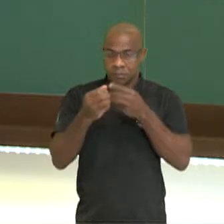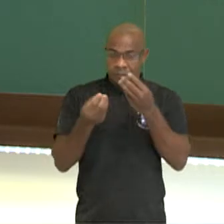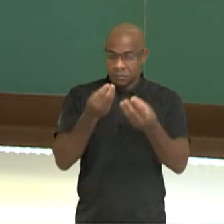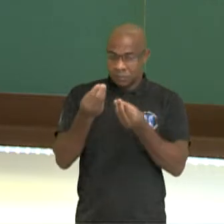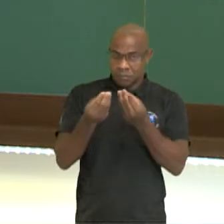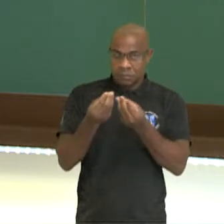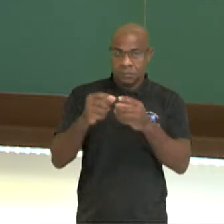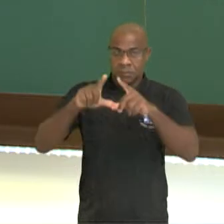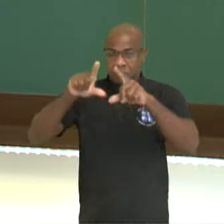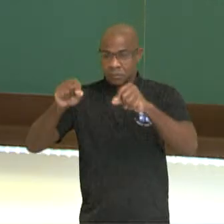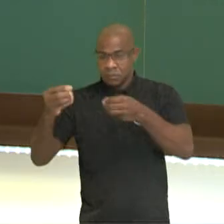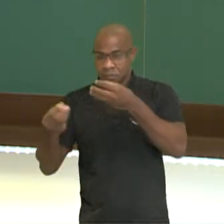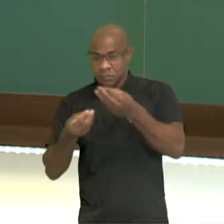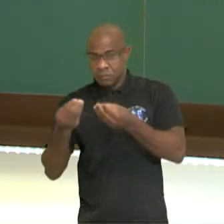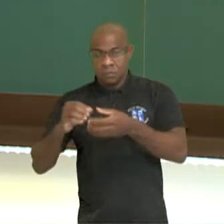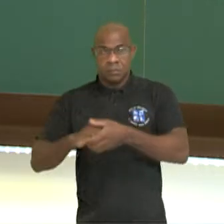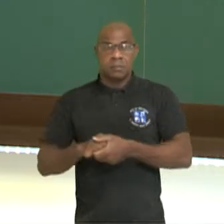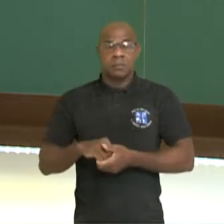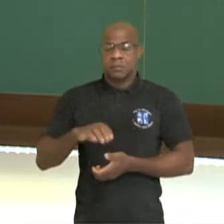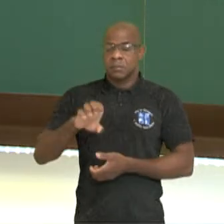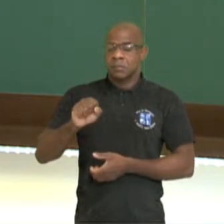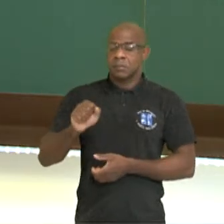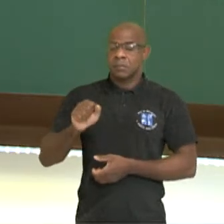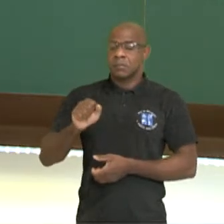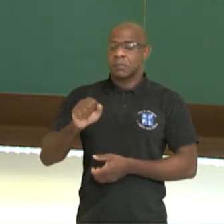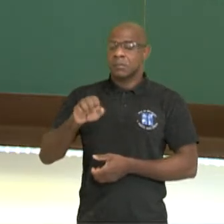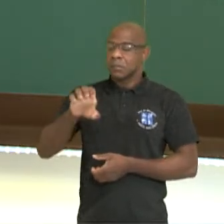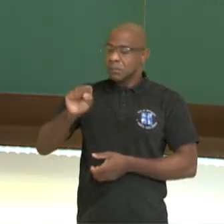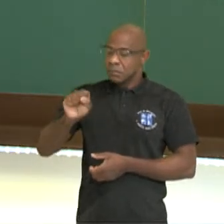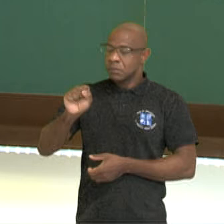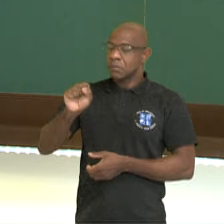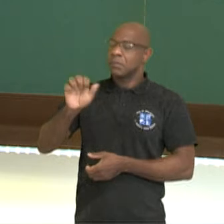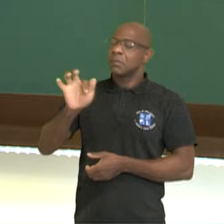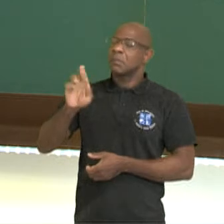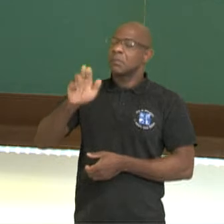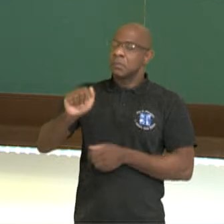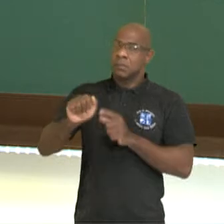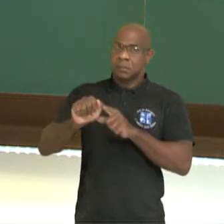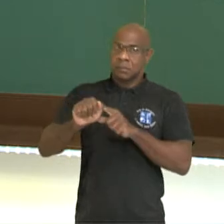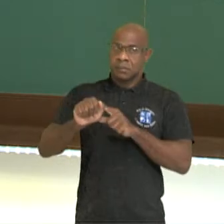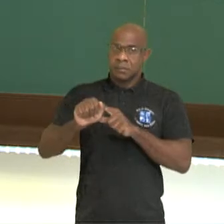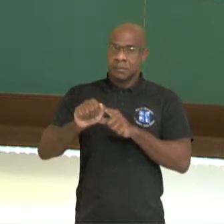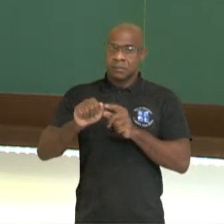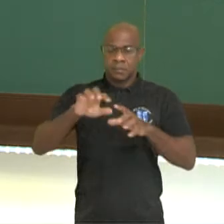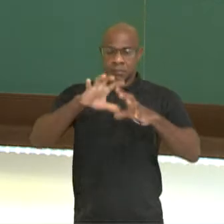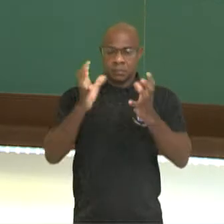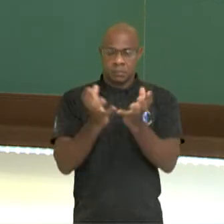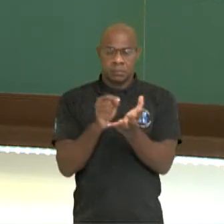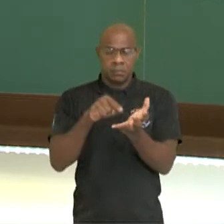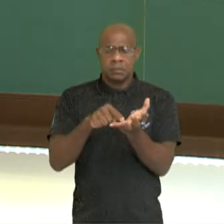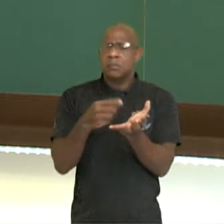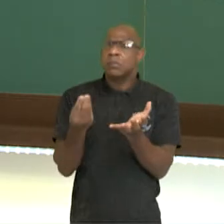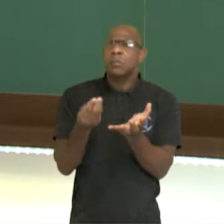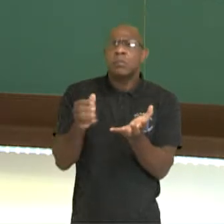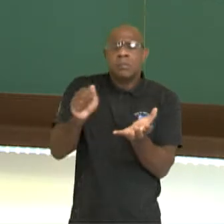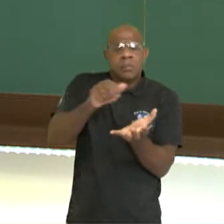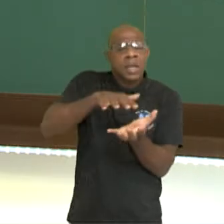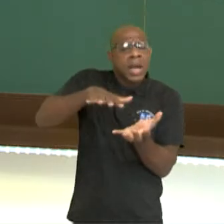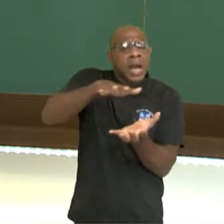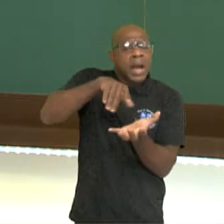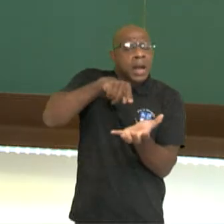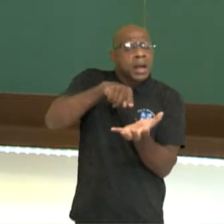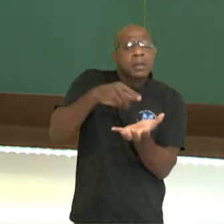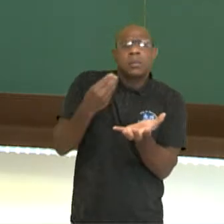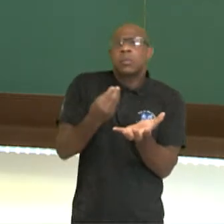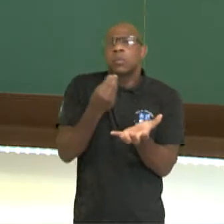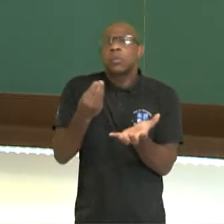rotação do semicírculo, né? Mas e como é que eu vou definir a área? A área vai ser a mesma coisa, só que vai ser a